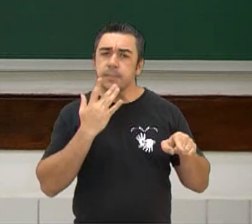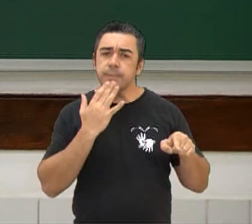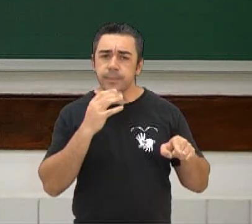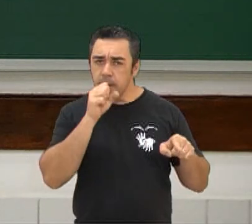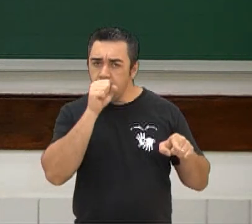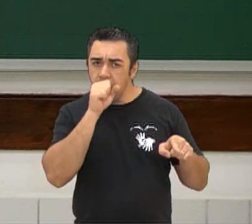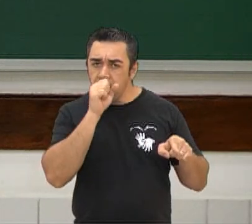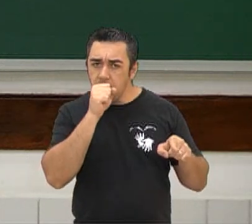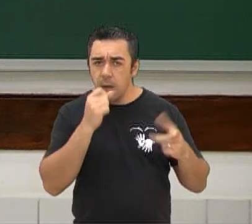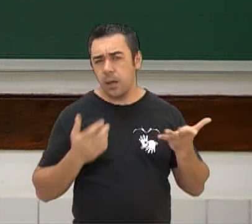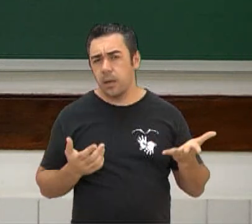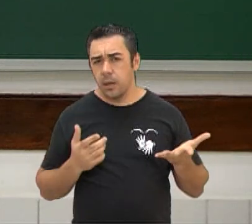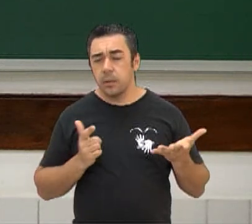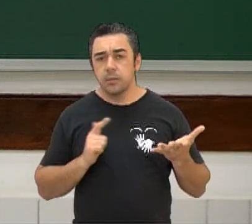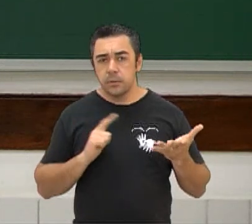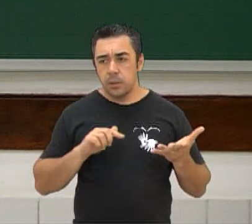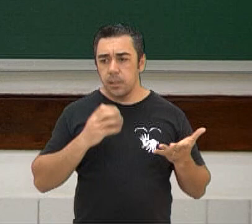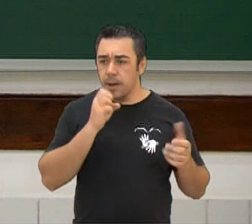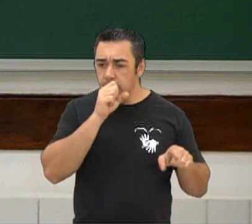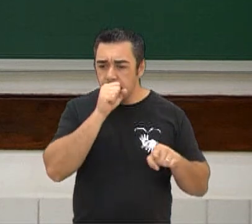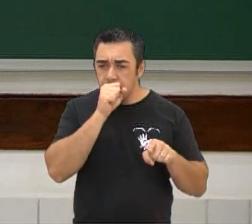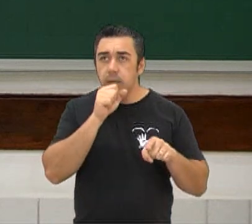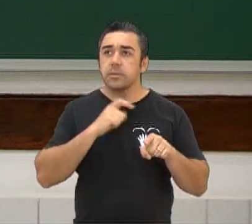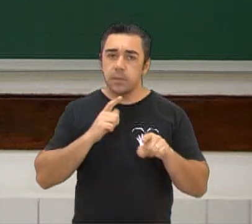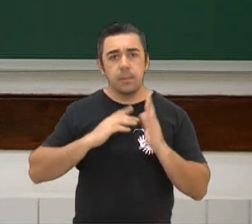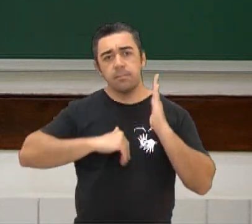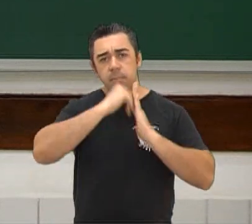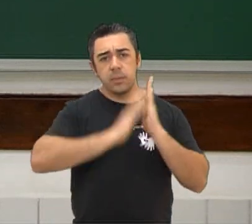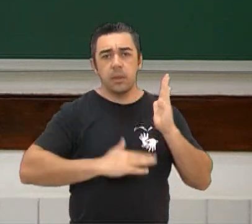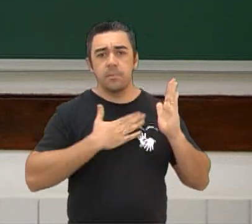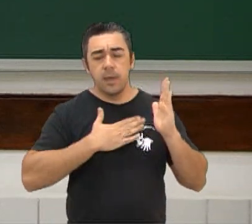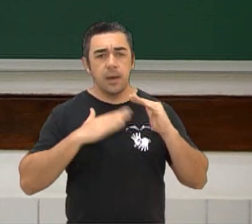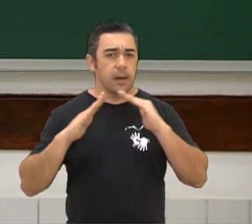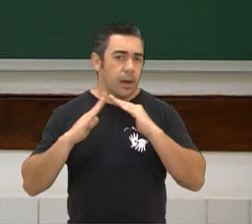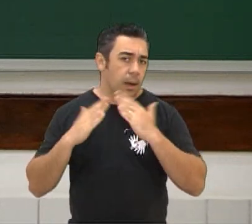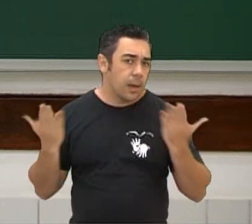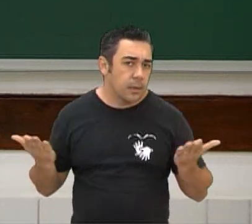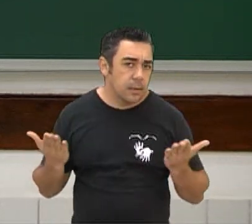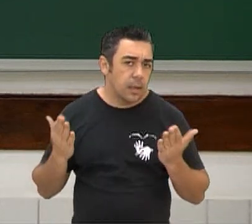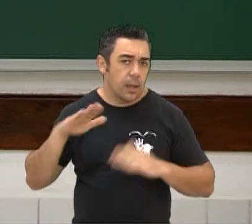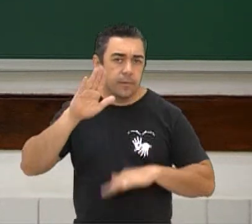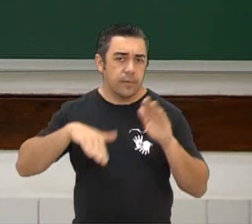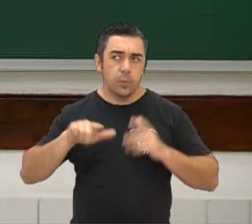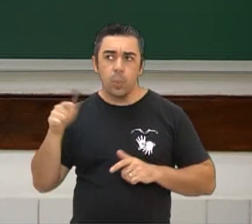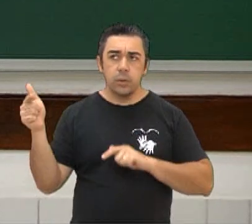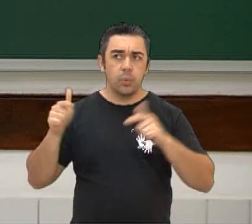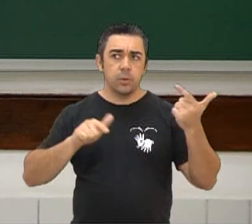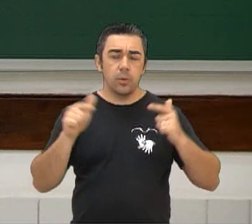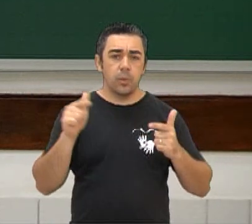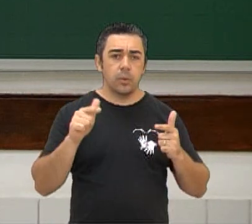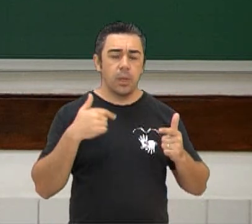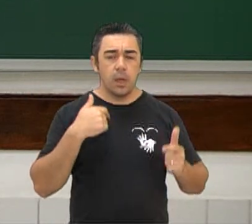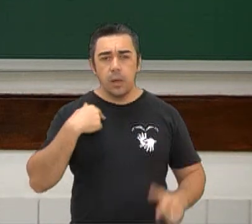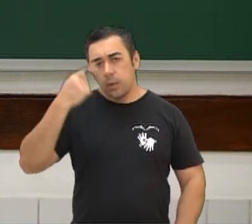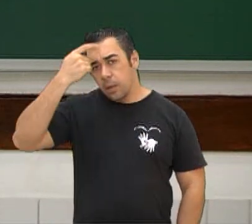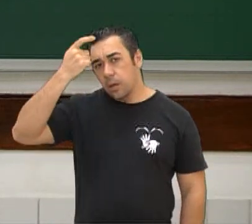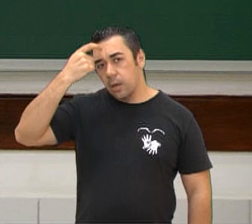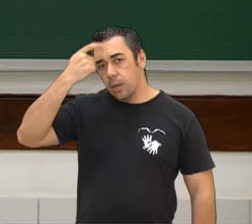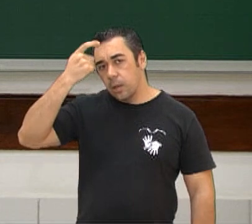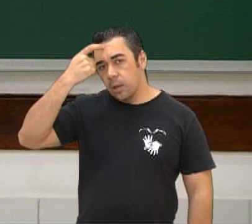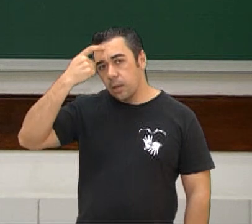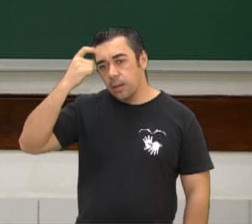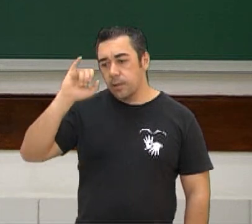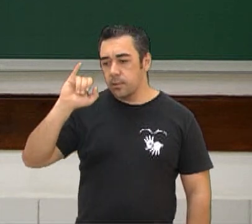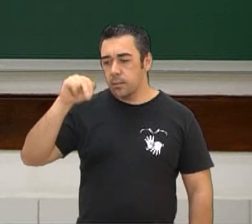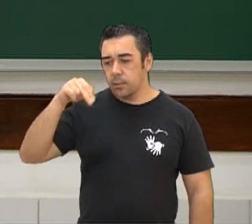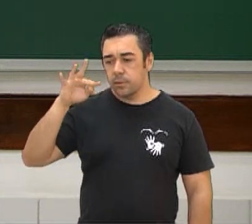laranja estão em outras coisas, talvez na parede da minha casa, em outra coisa. E aí eu estou usando do intelecto